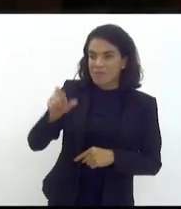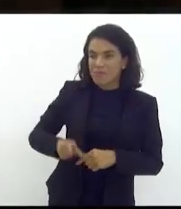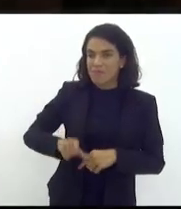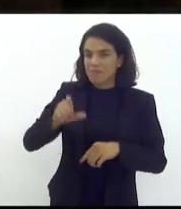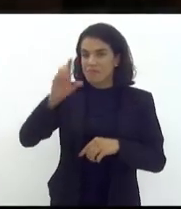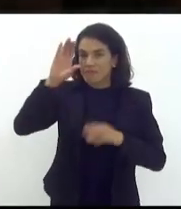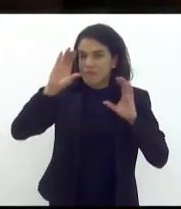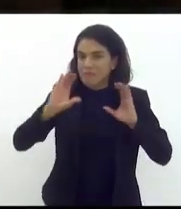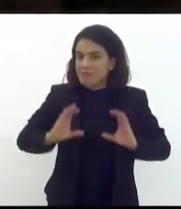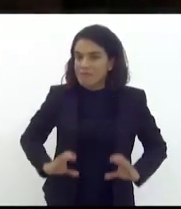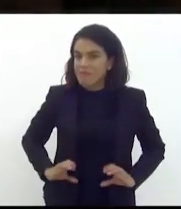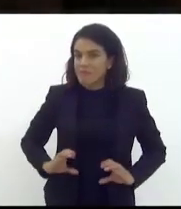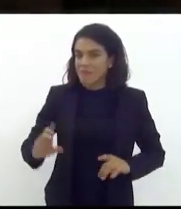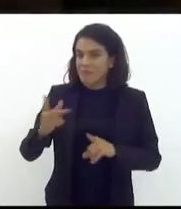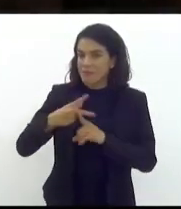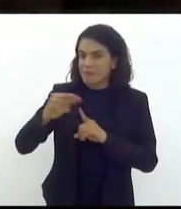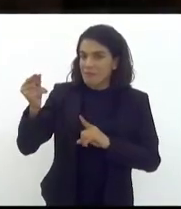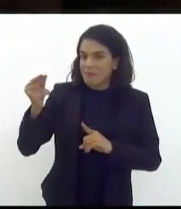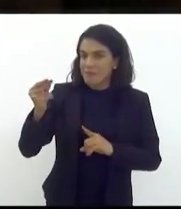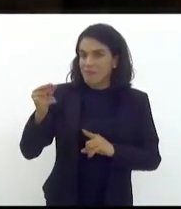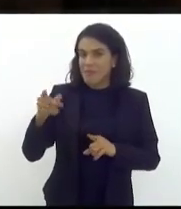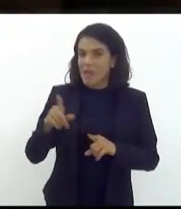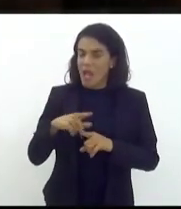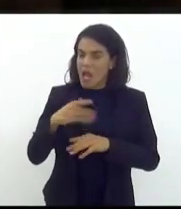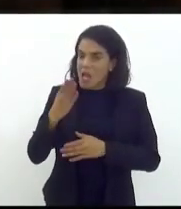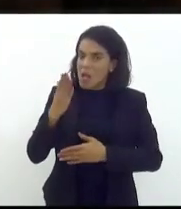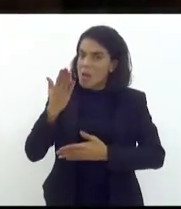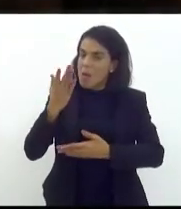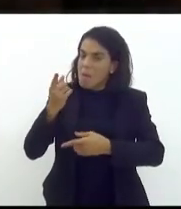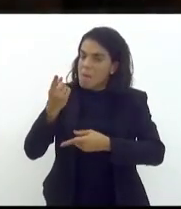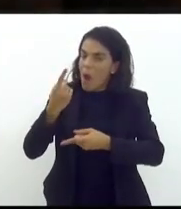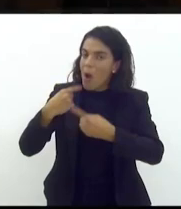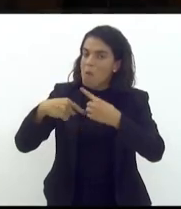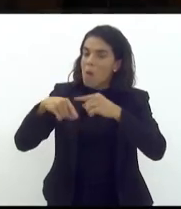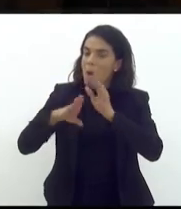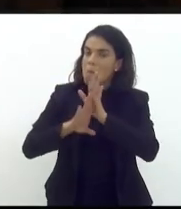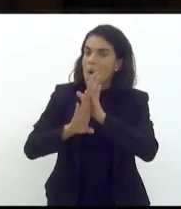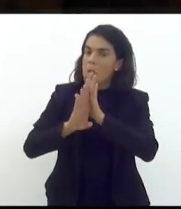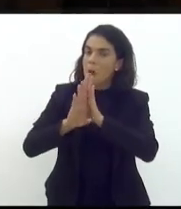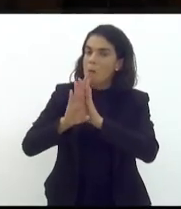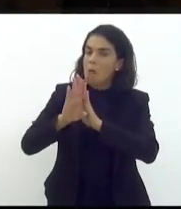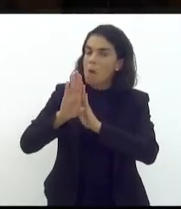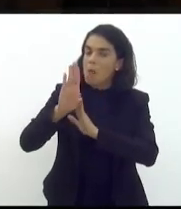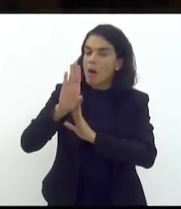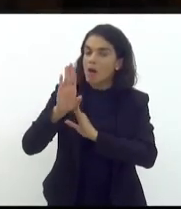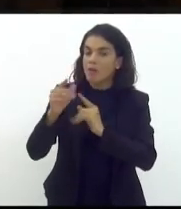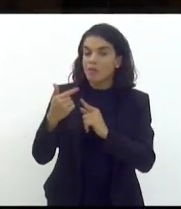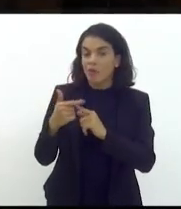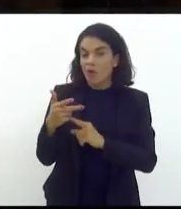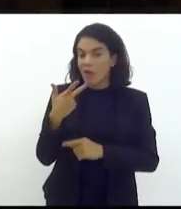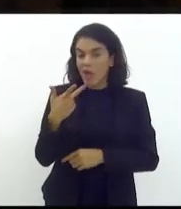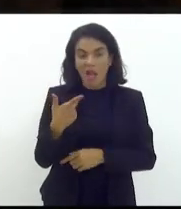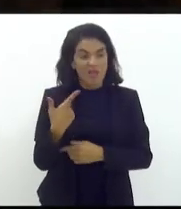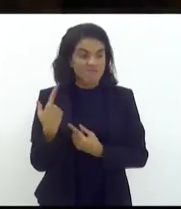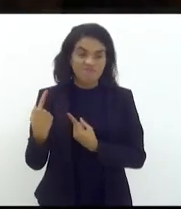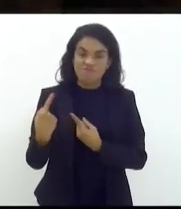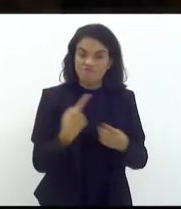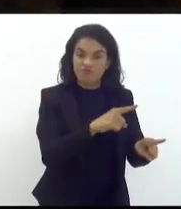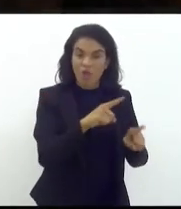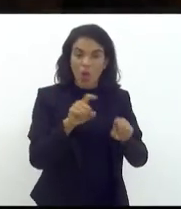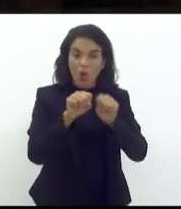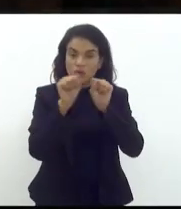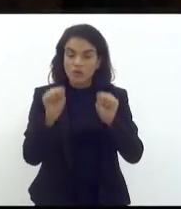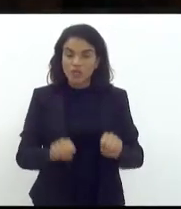ganha tanta força na Argentina porque ele nego o sistema